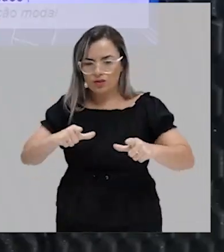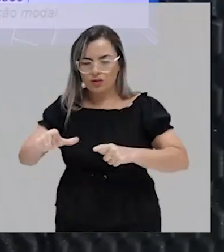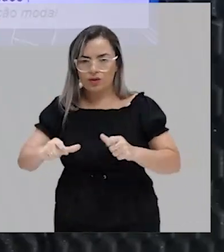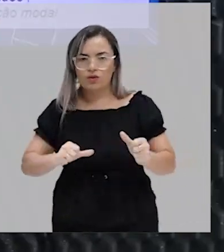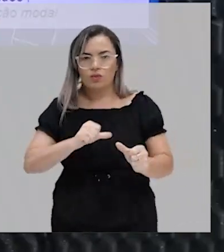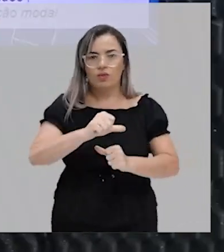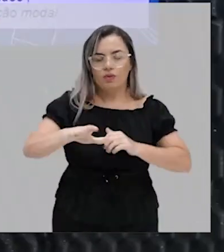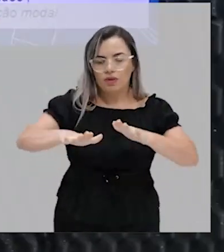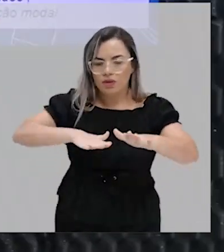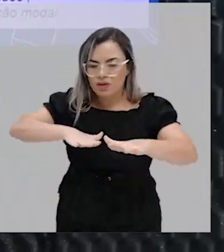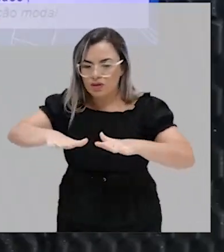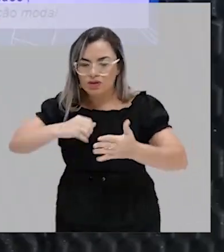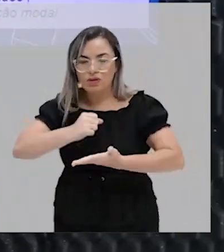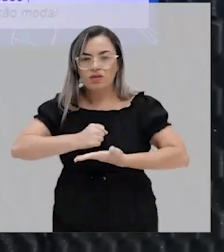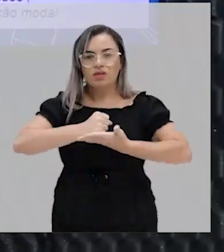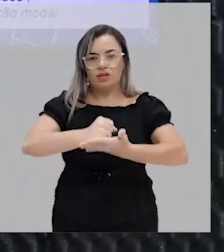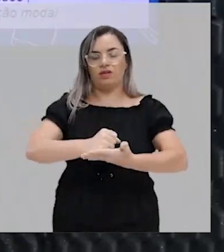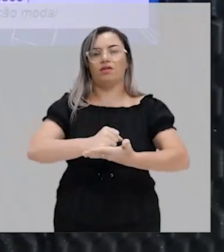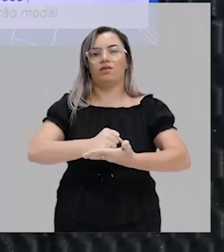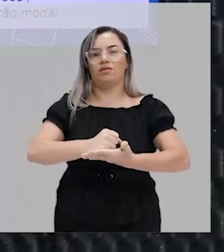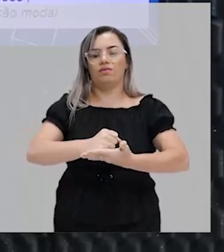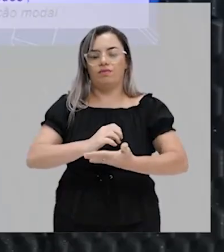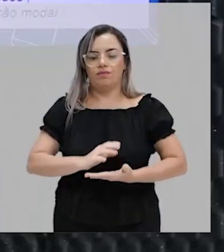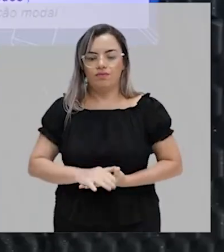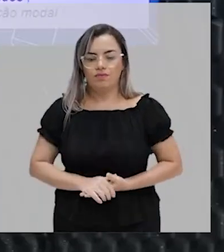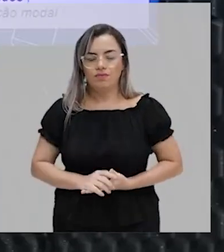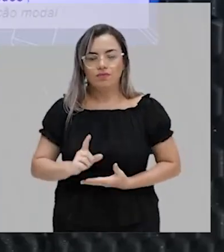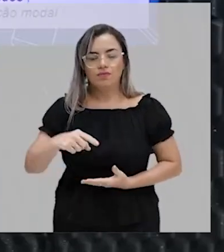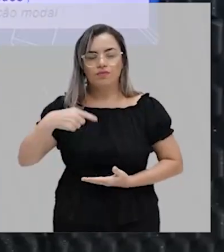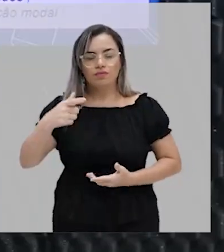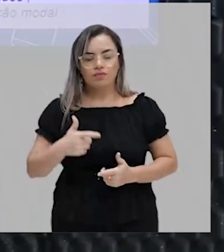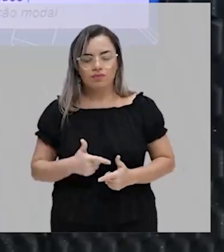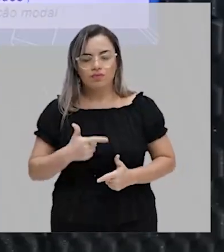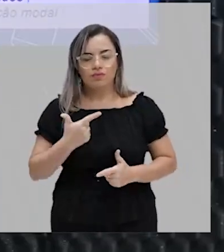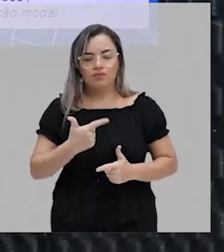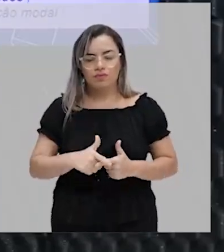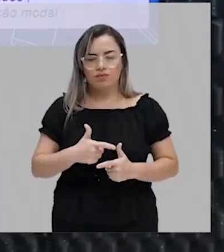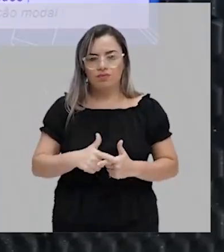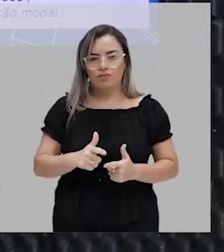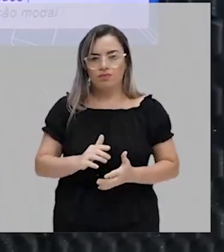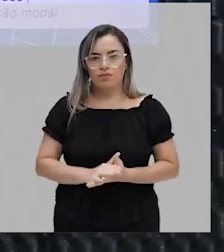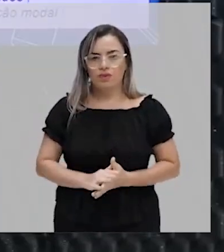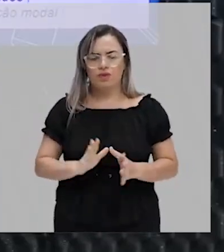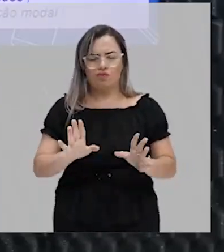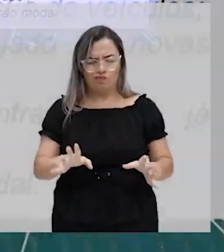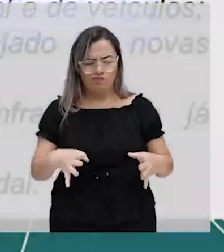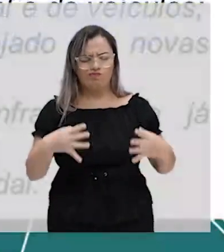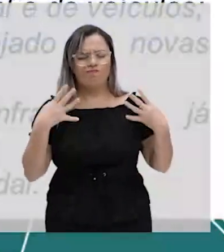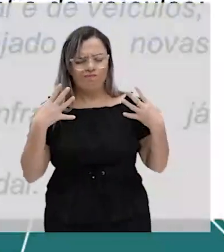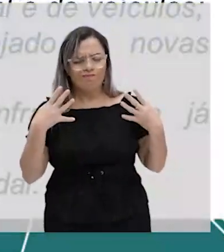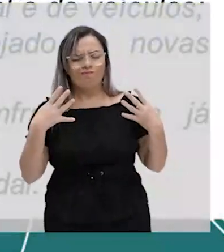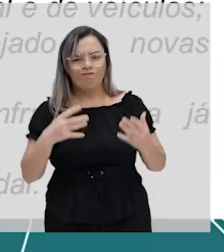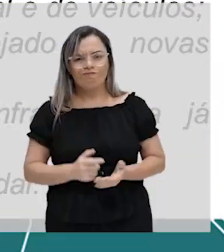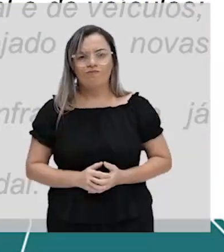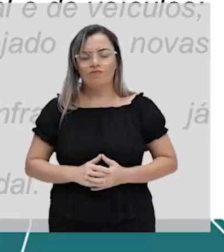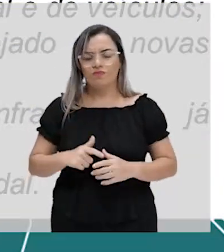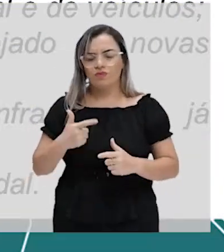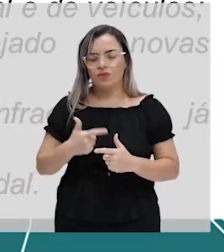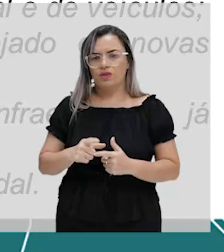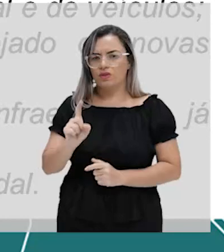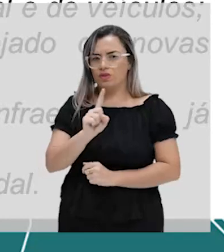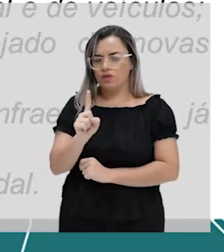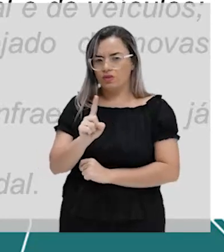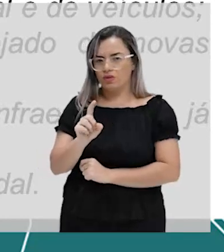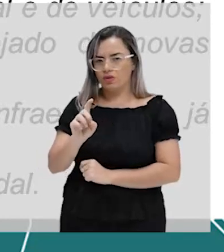para ajudar nessa mobilidade urbana. Uma outra problemática, isso é uma problemática, muita atenção aqui, isso é uma problemática não